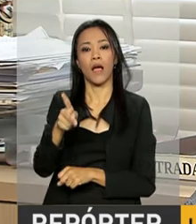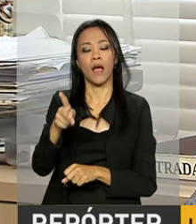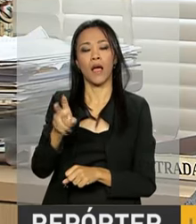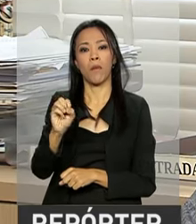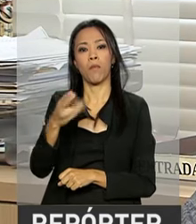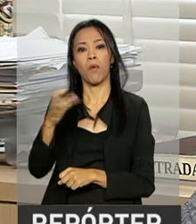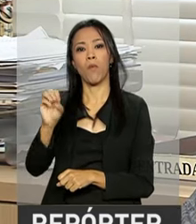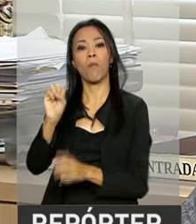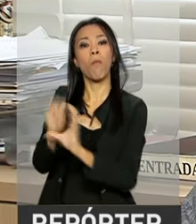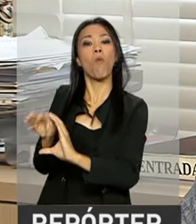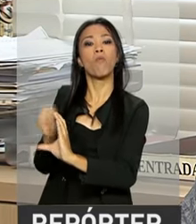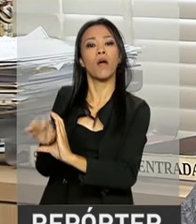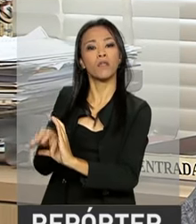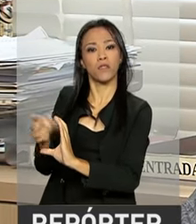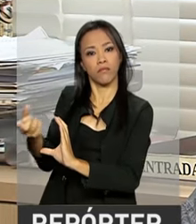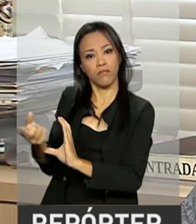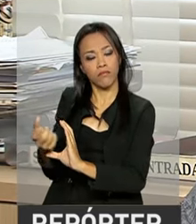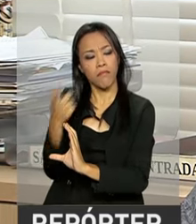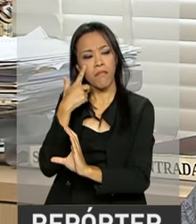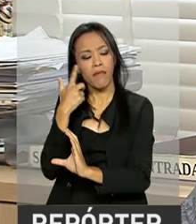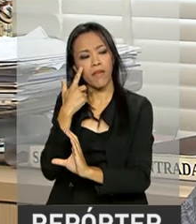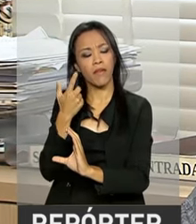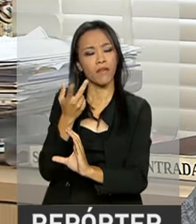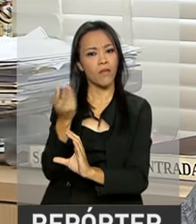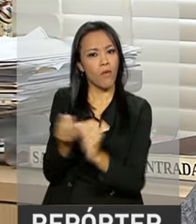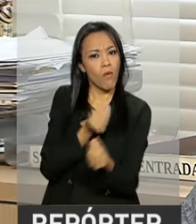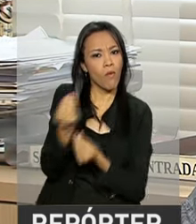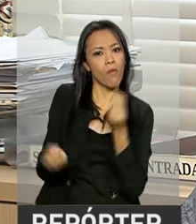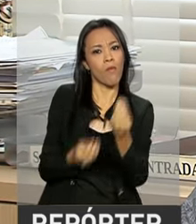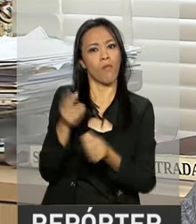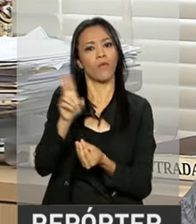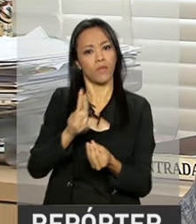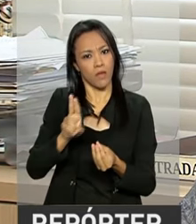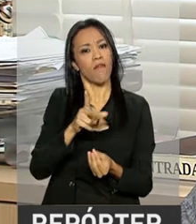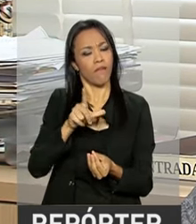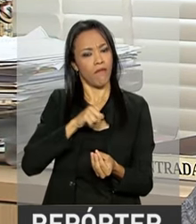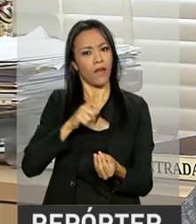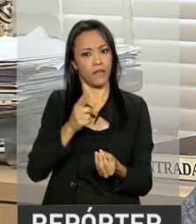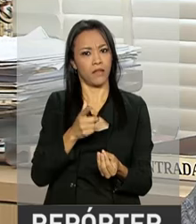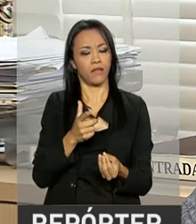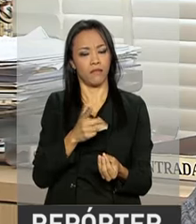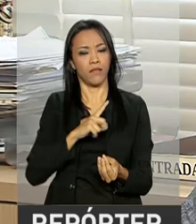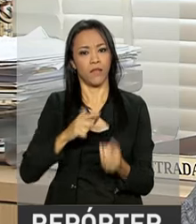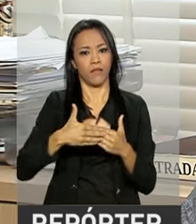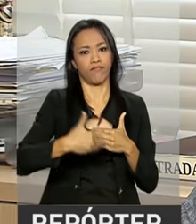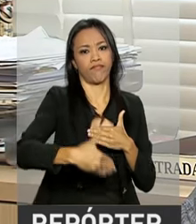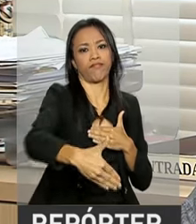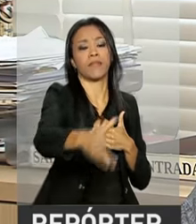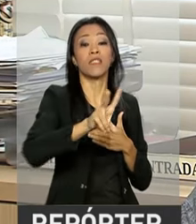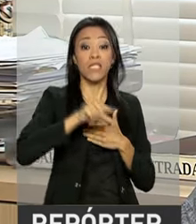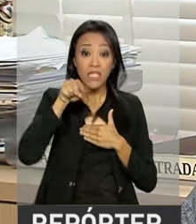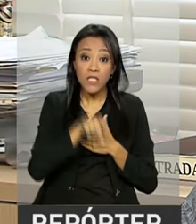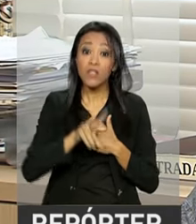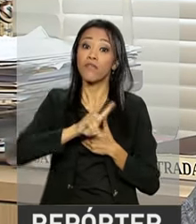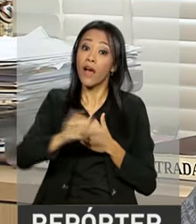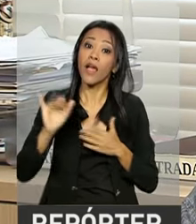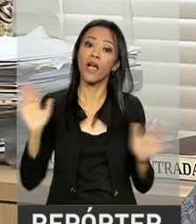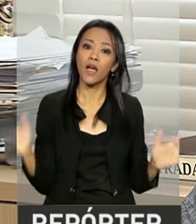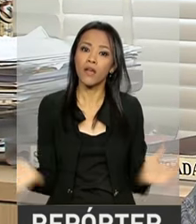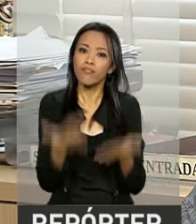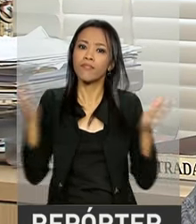proporcionar os crentes nos mobiliários vamos ter essa oferta e isso vai favorecer tanto o mercado imobiliário